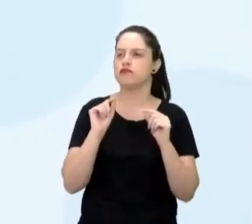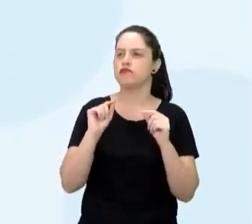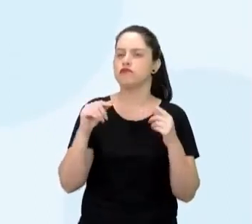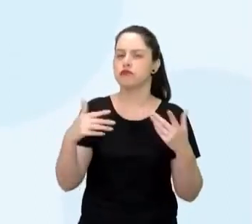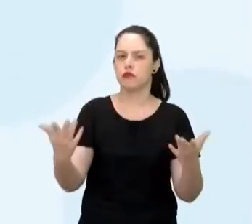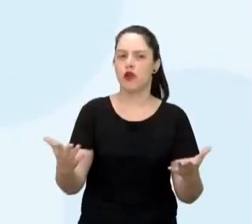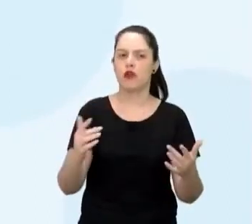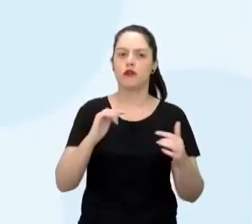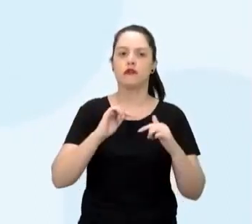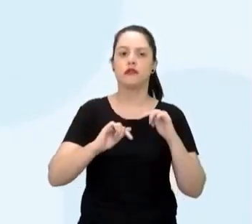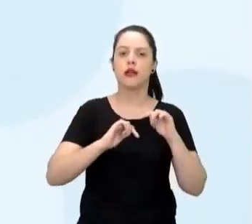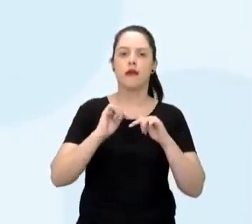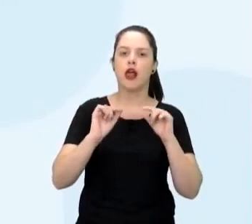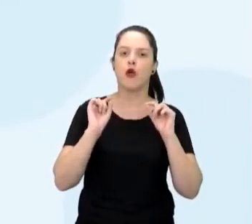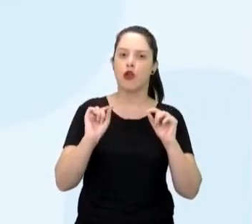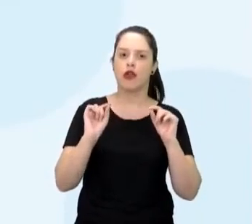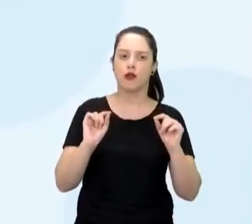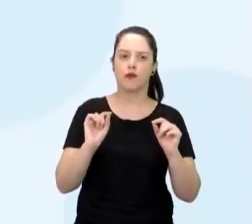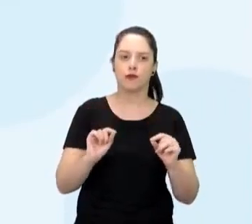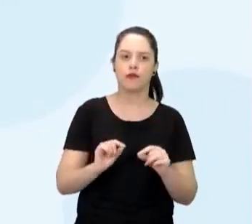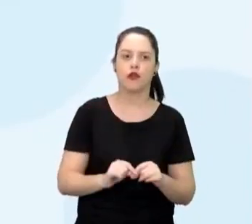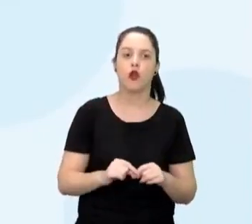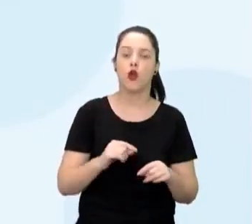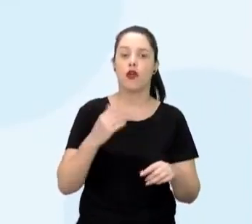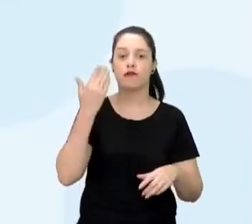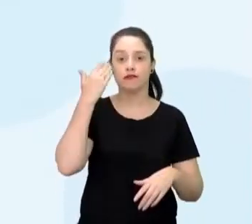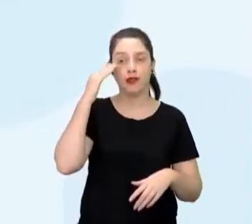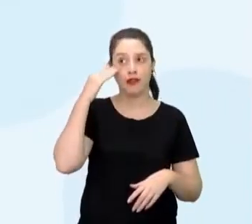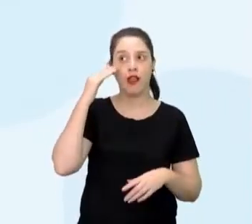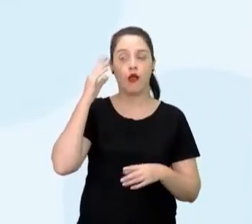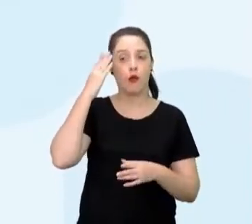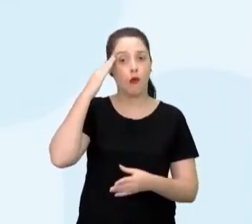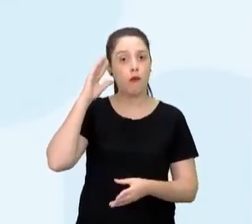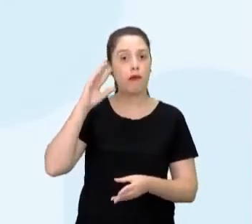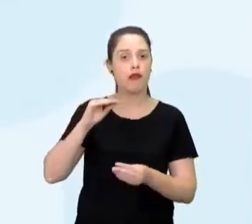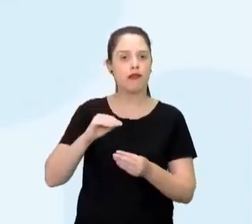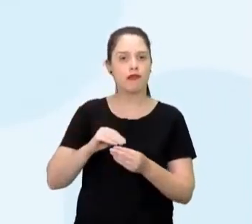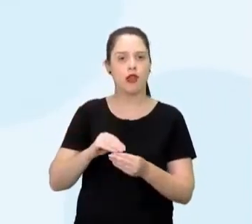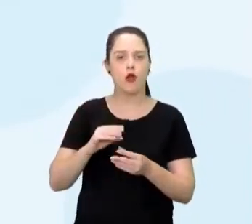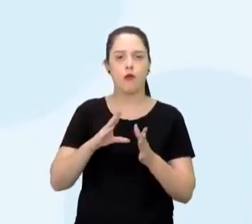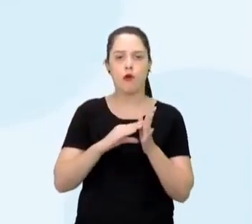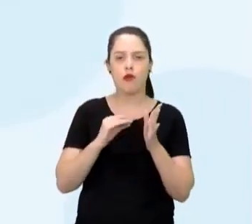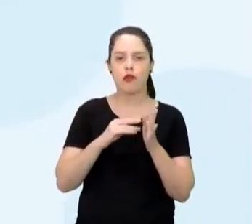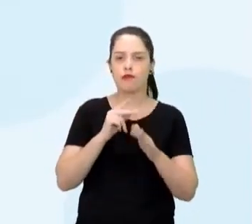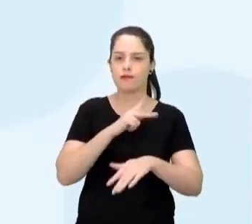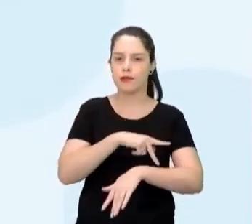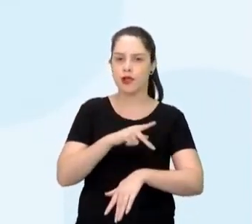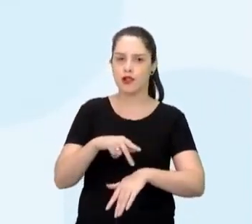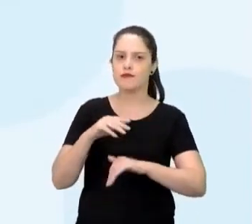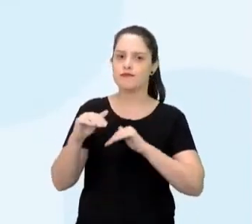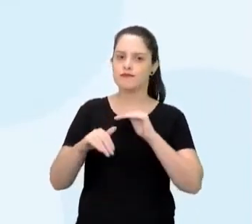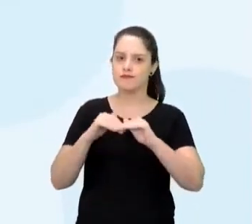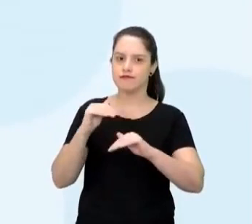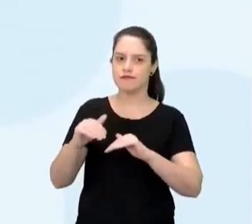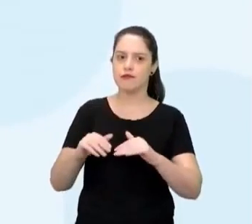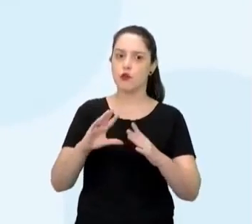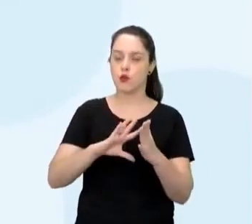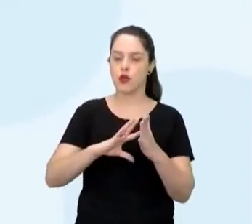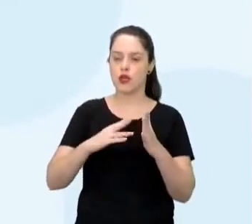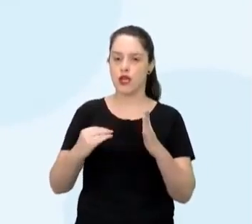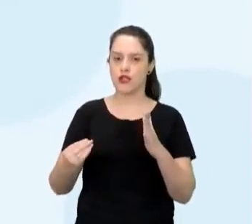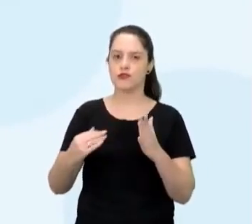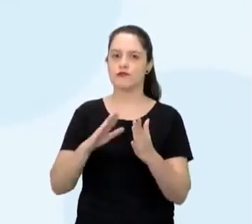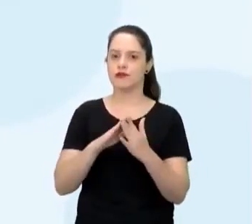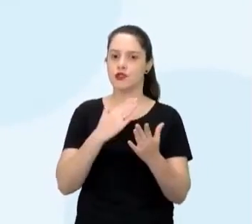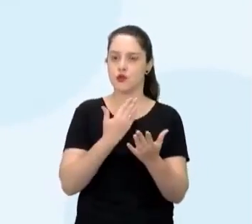gente trabalhar o modelo PEI? Compreender, né, como é que é esse modelo pedagógico aí que se desenvolve nas unidades escolares, no caso do programa do